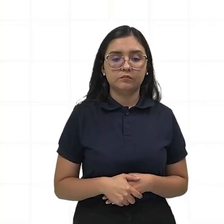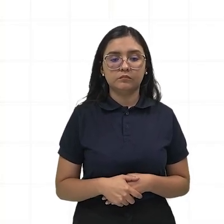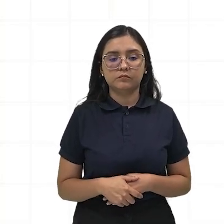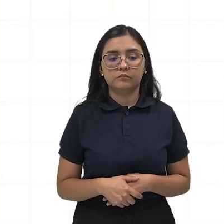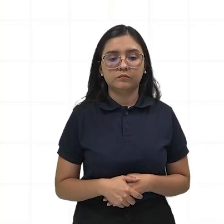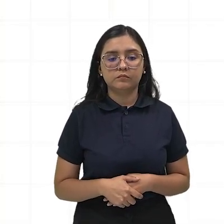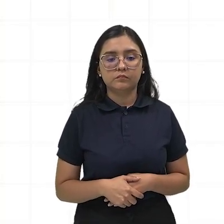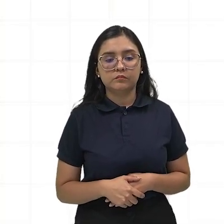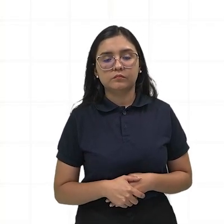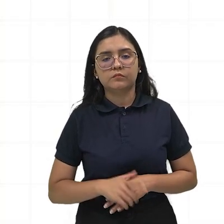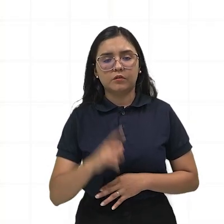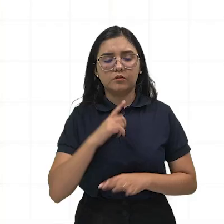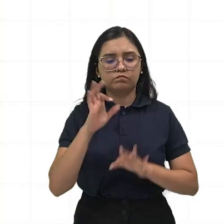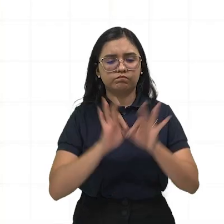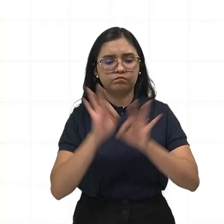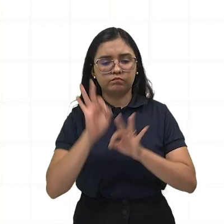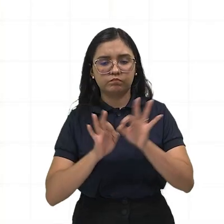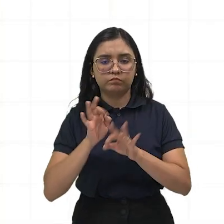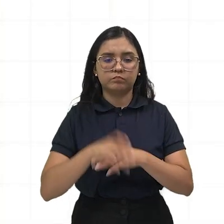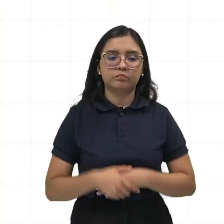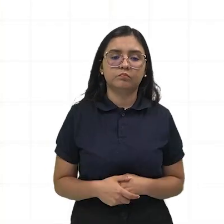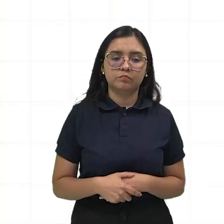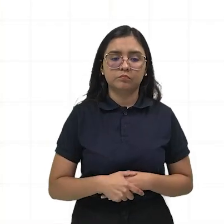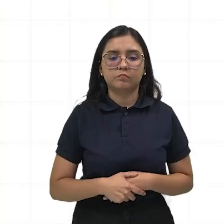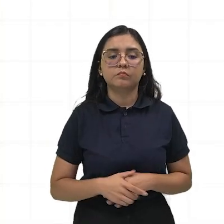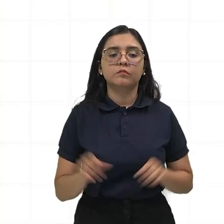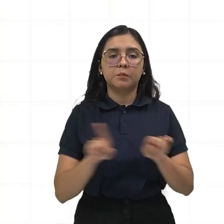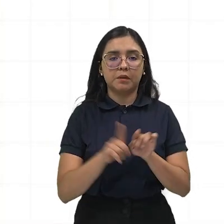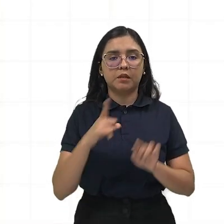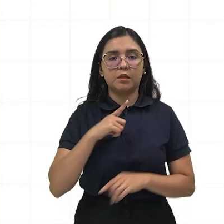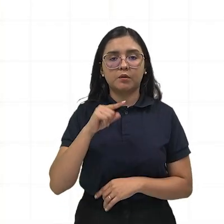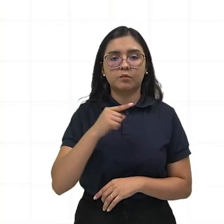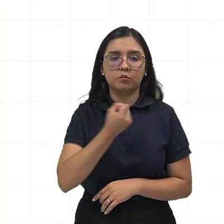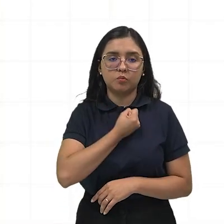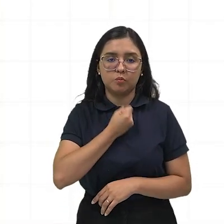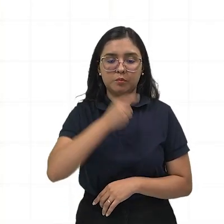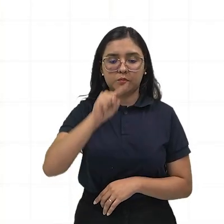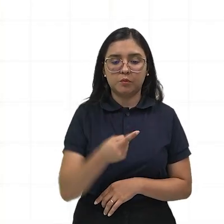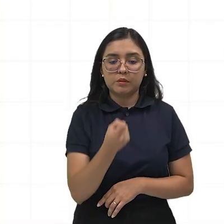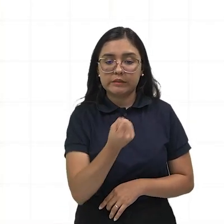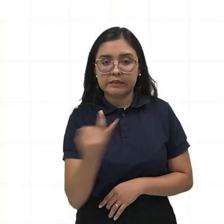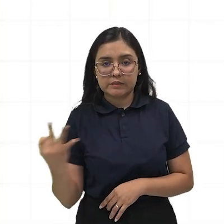uma, tipo esqueminha. Ela vai ter uma parte decimal,